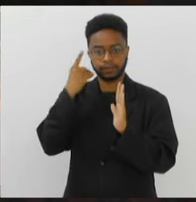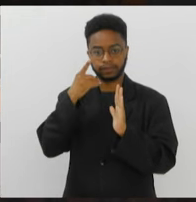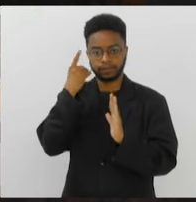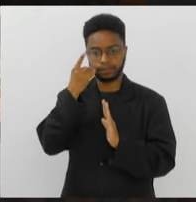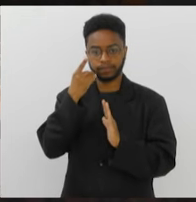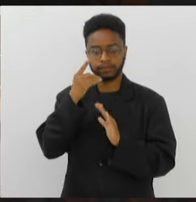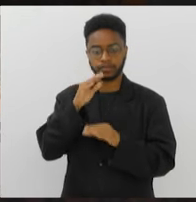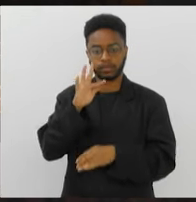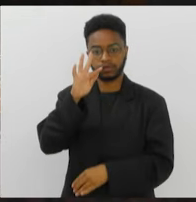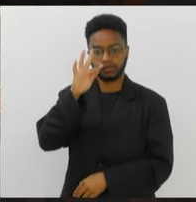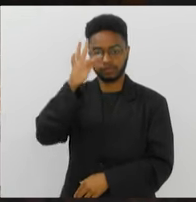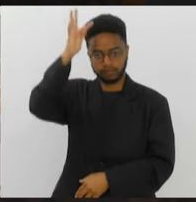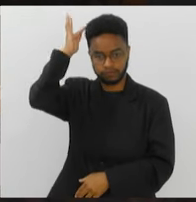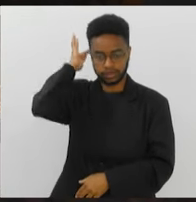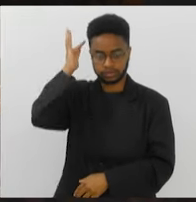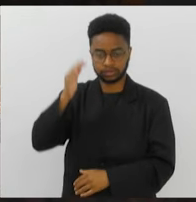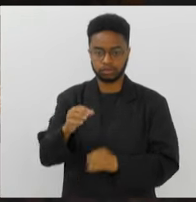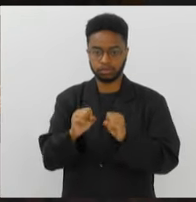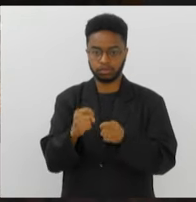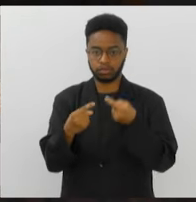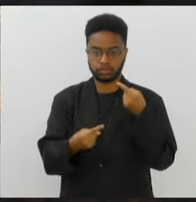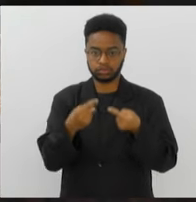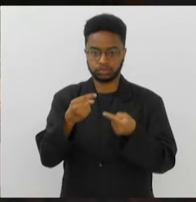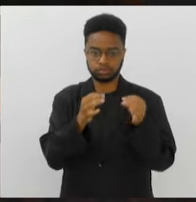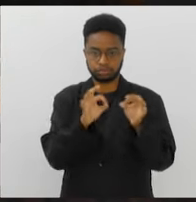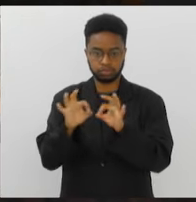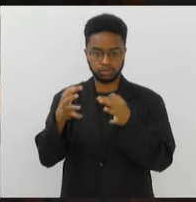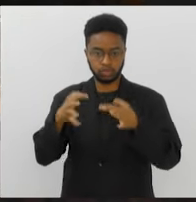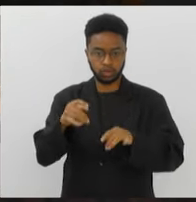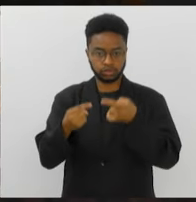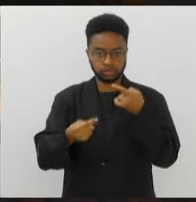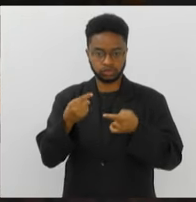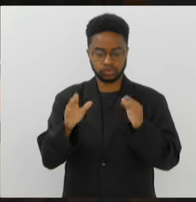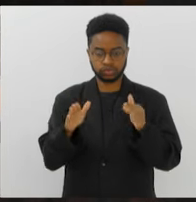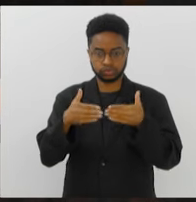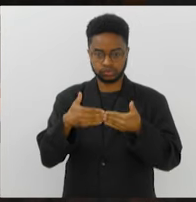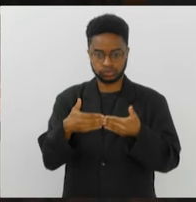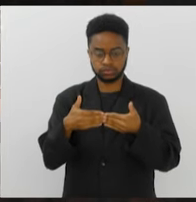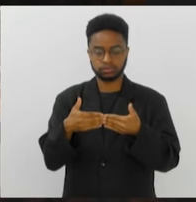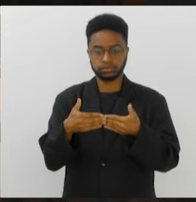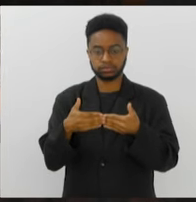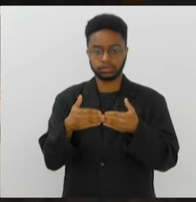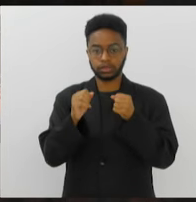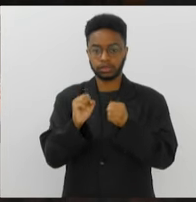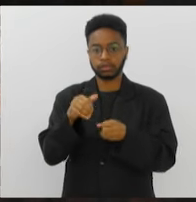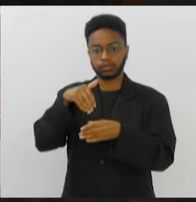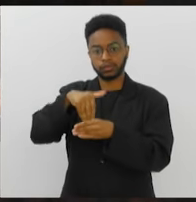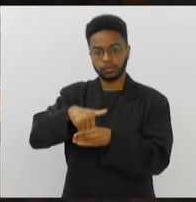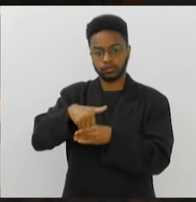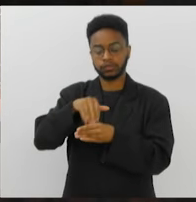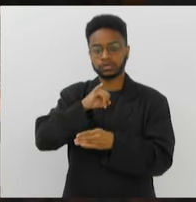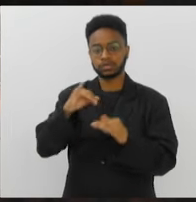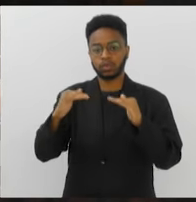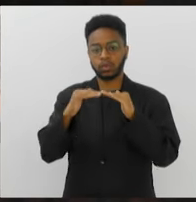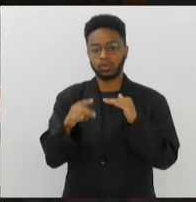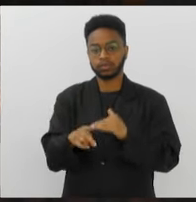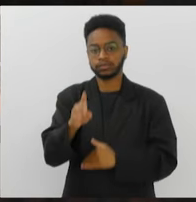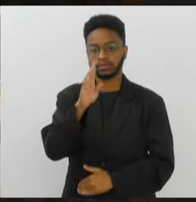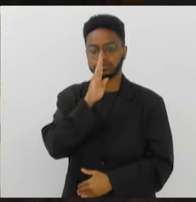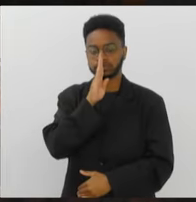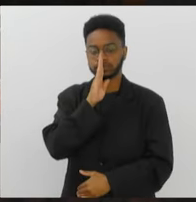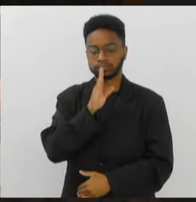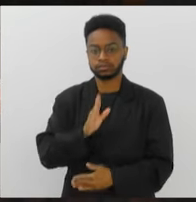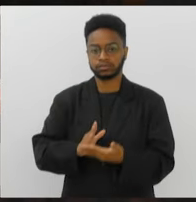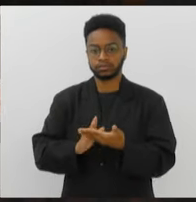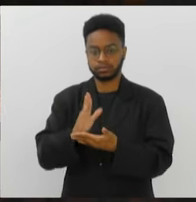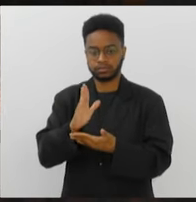deputado Fred Pacheco. Em discussão, não havendo quem queira discutir, encerrada a discussão. Em votação, senhores que aprovam, permaneçam como